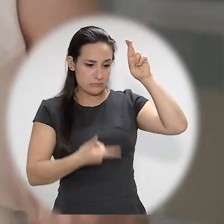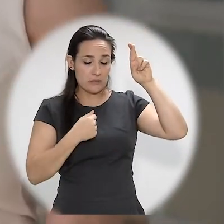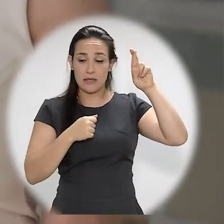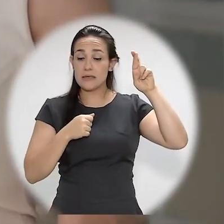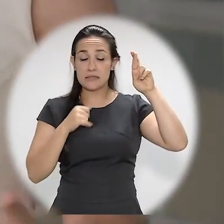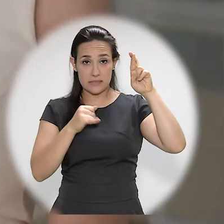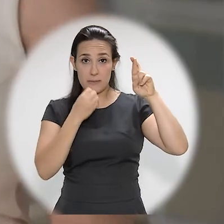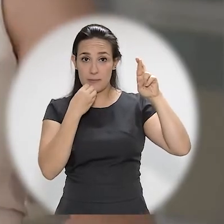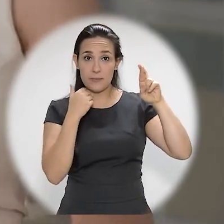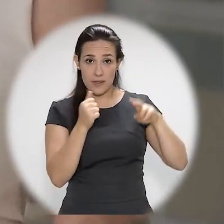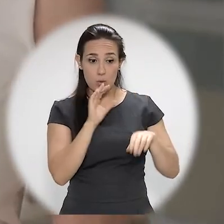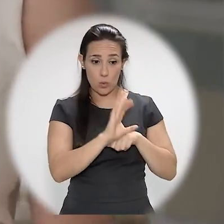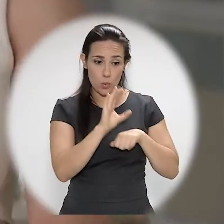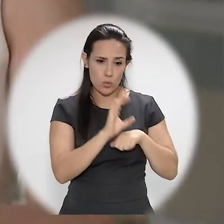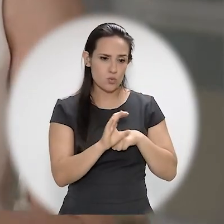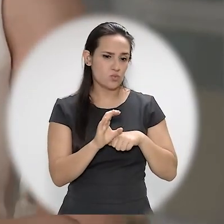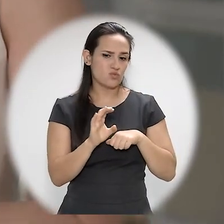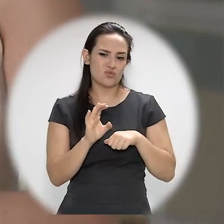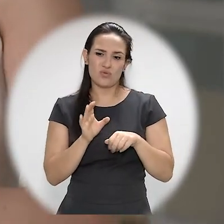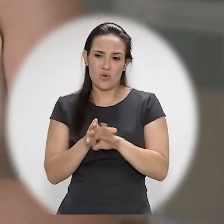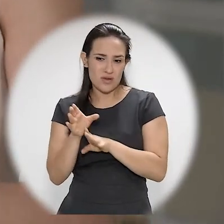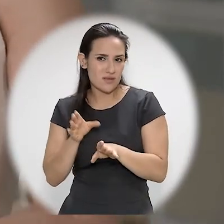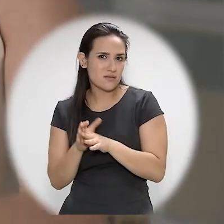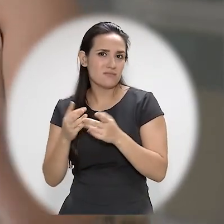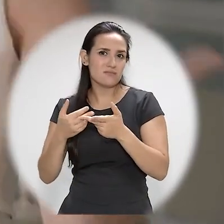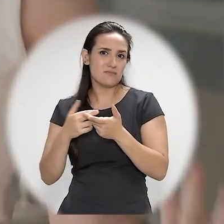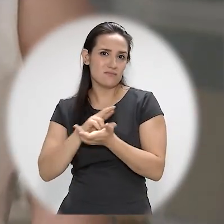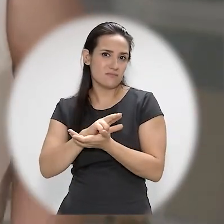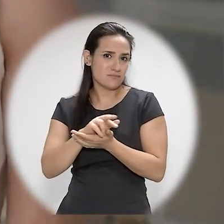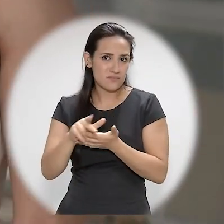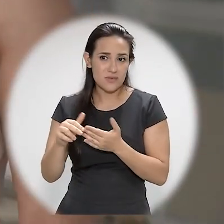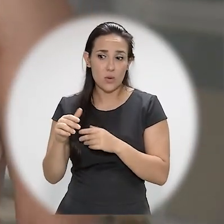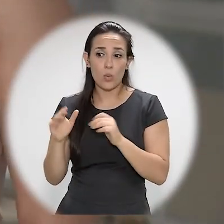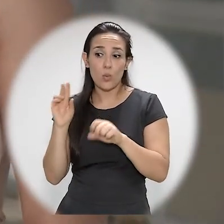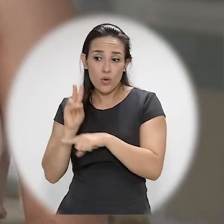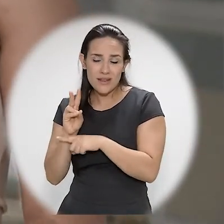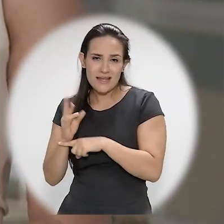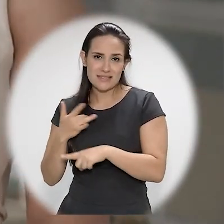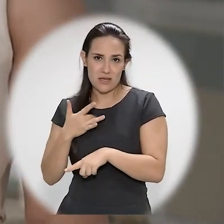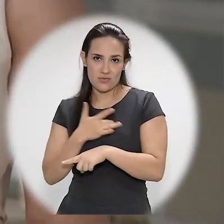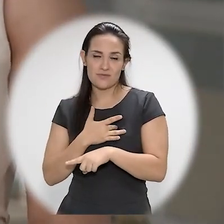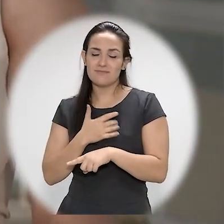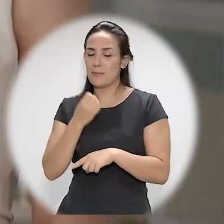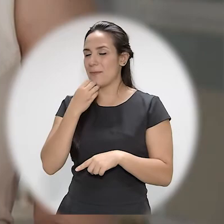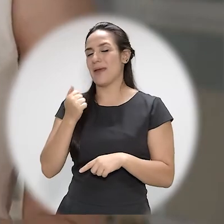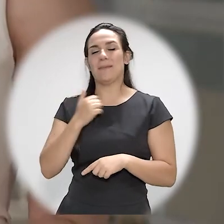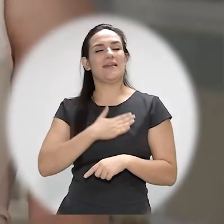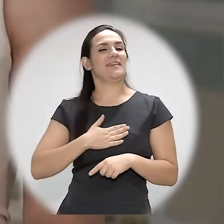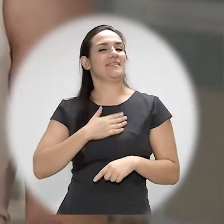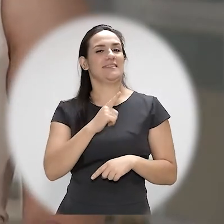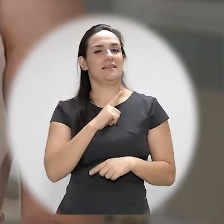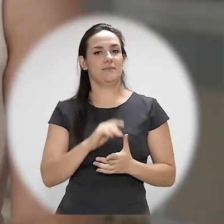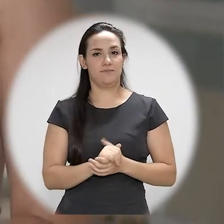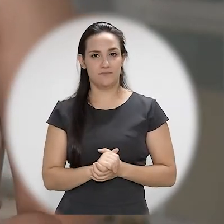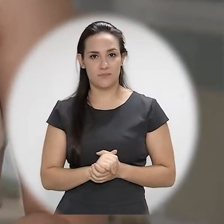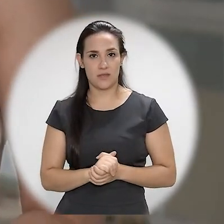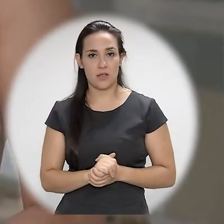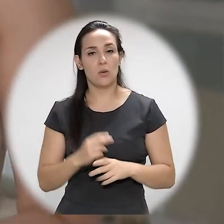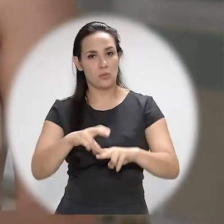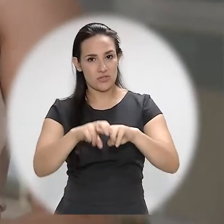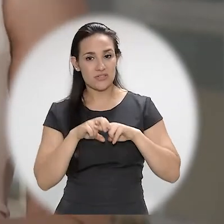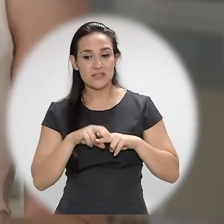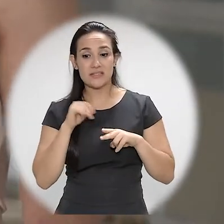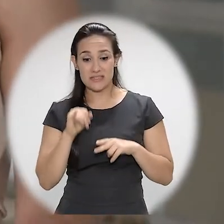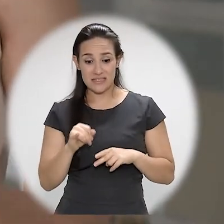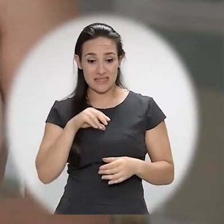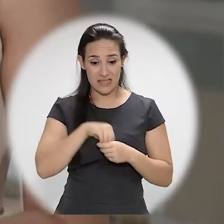com que esse profissional trabalhe mais feliz, mais alegre nesse contexto e ainda facilita, porque é aquilo que eu falei, as pessoas não têm tempo.